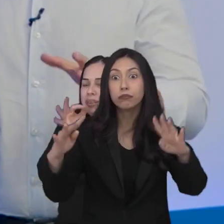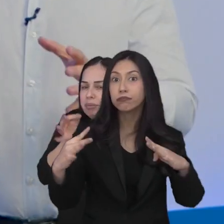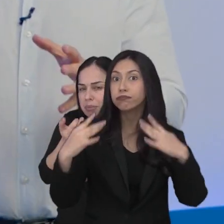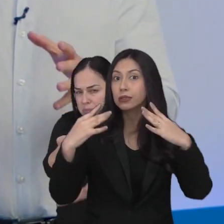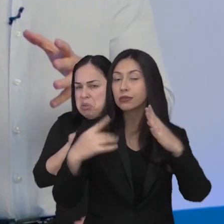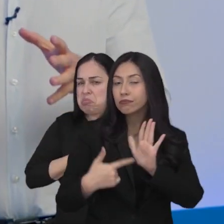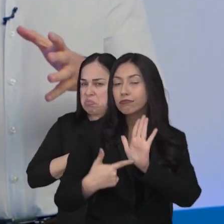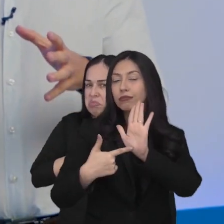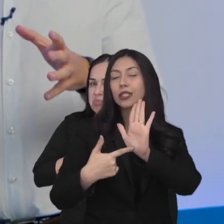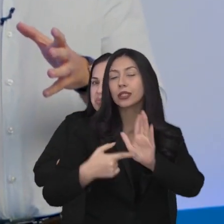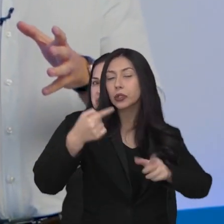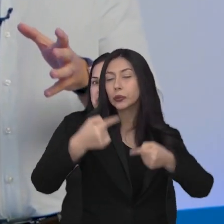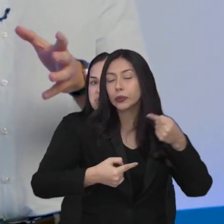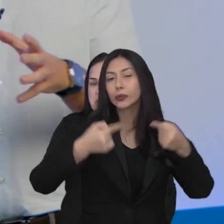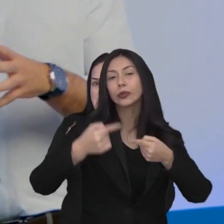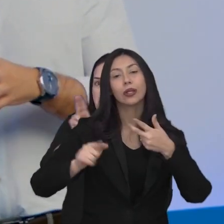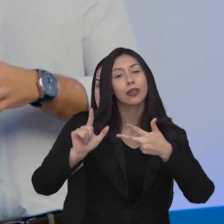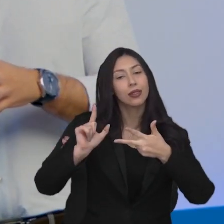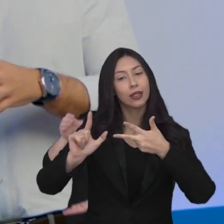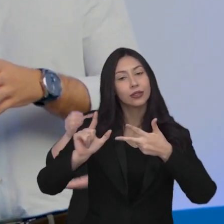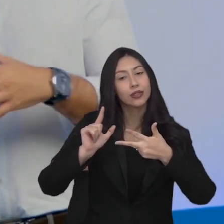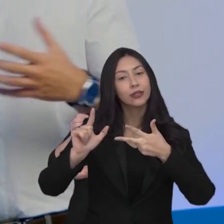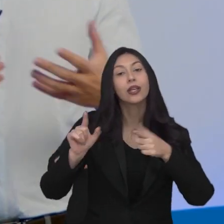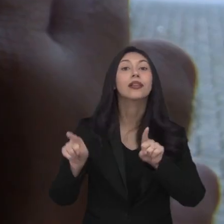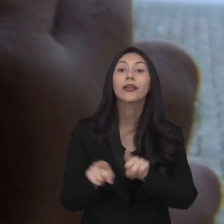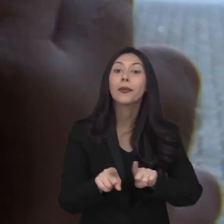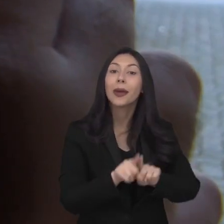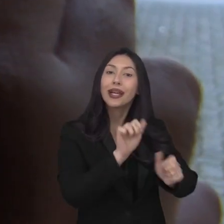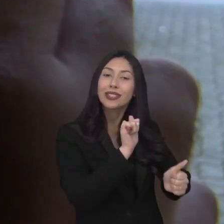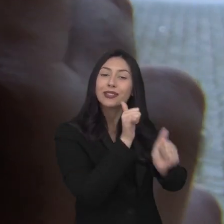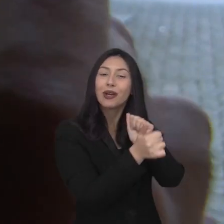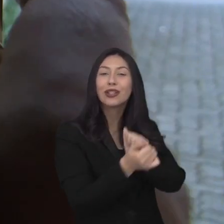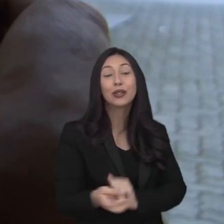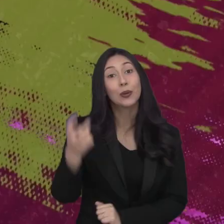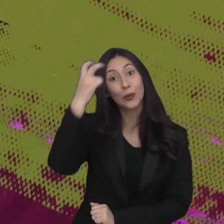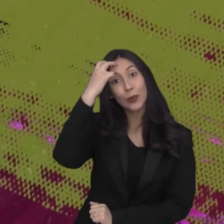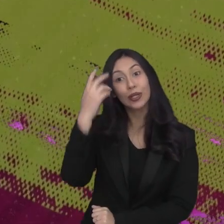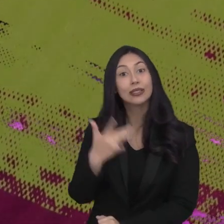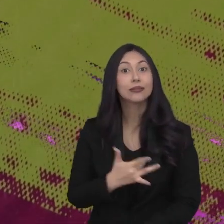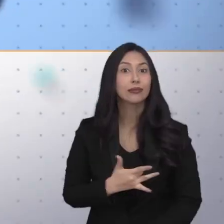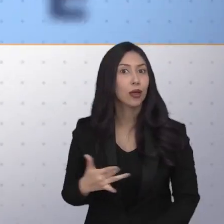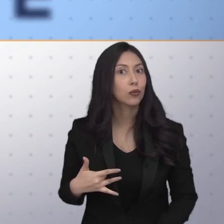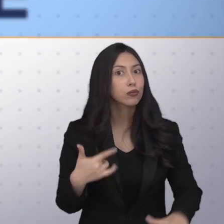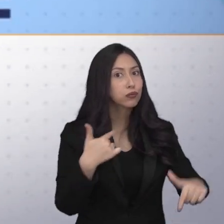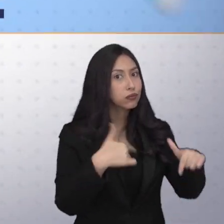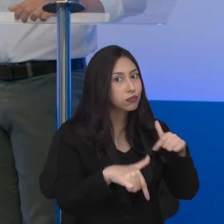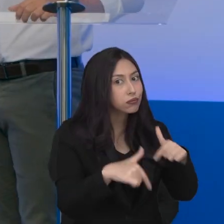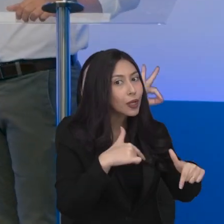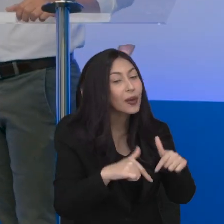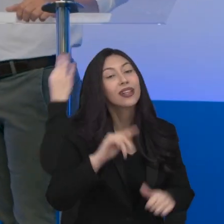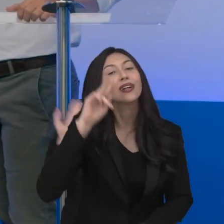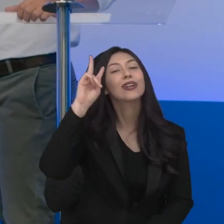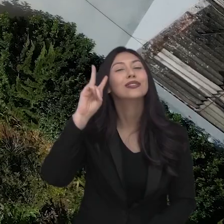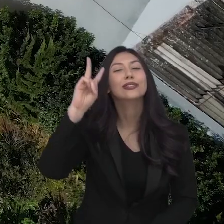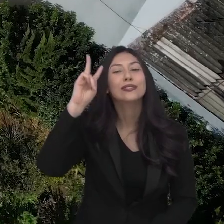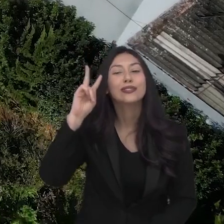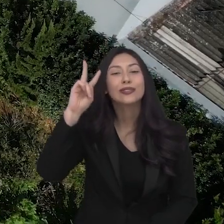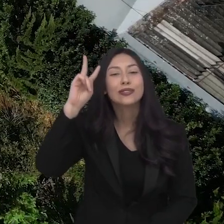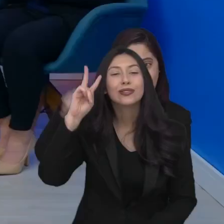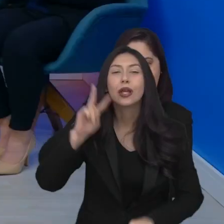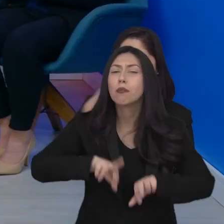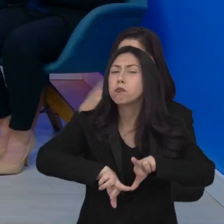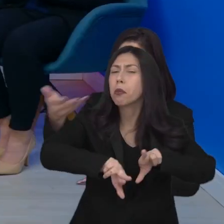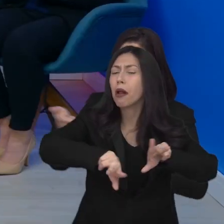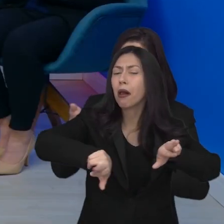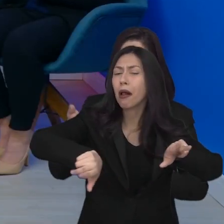que envolvem os principais debates do Legislativo. Ainda tem esporte, cultura, saúde, emprego,